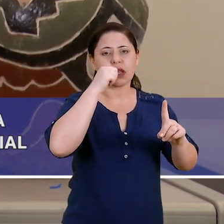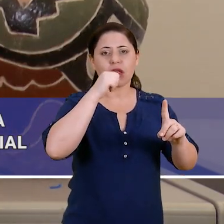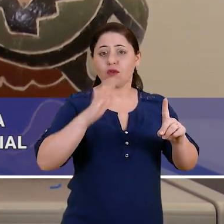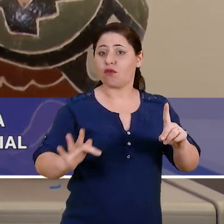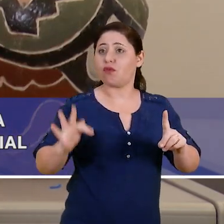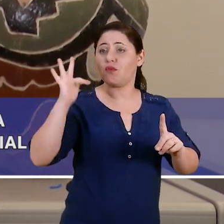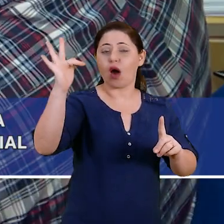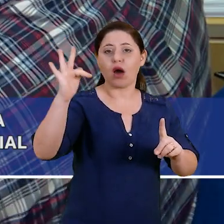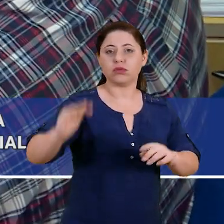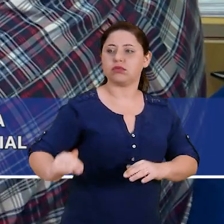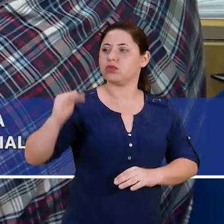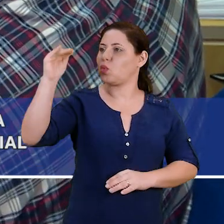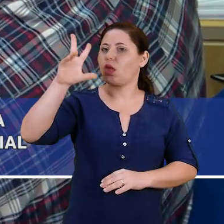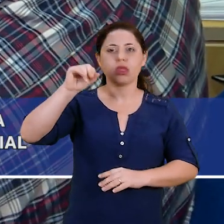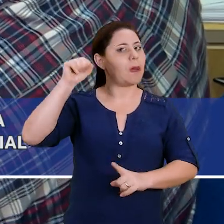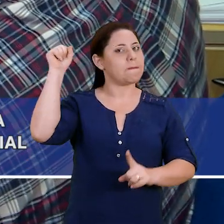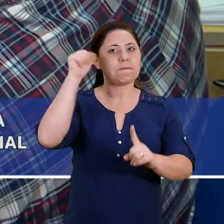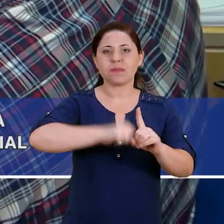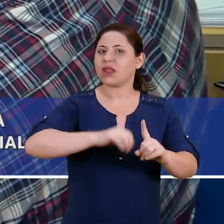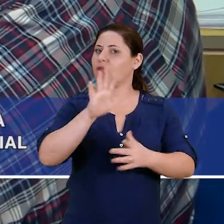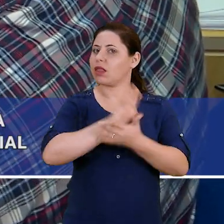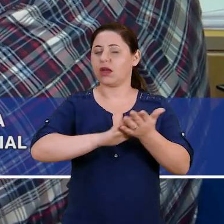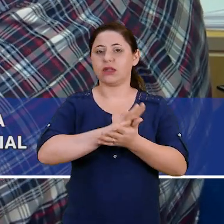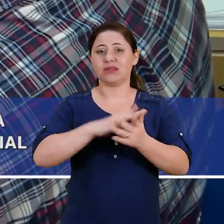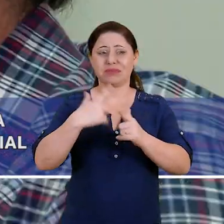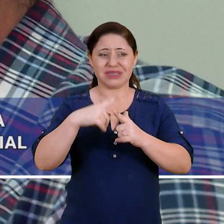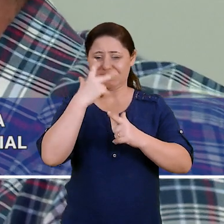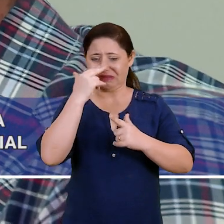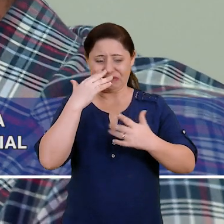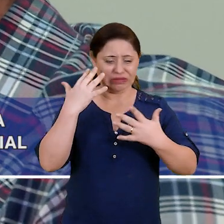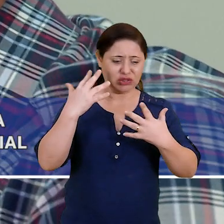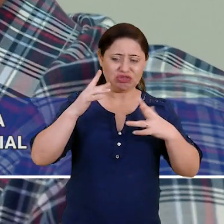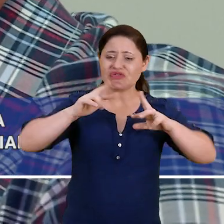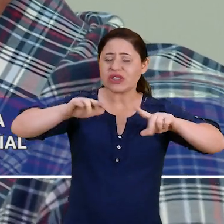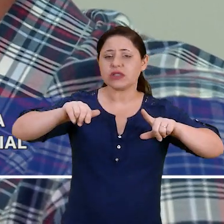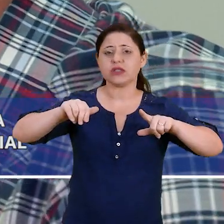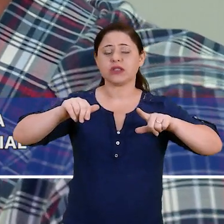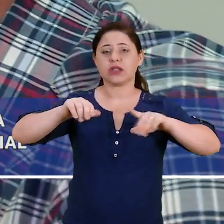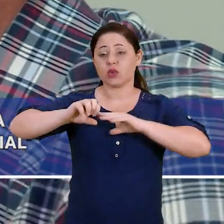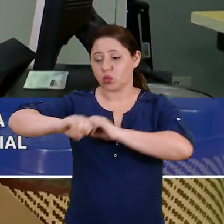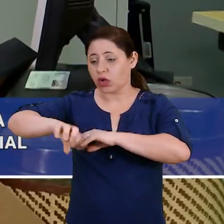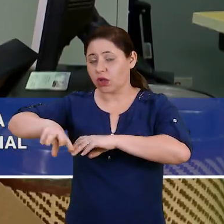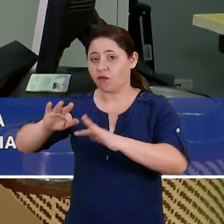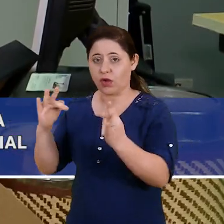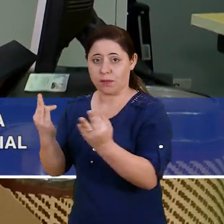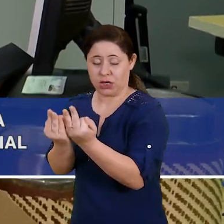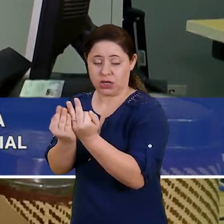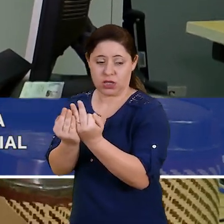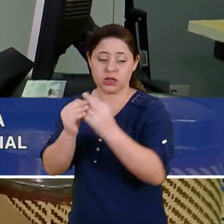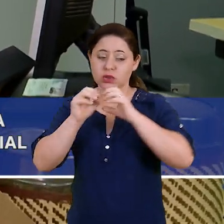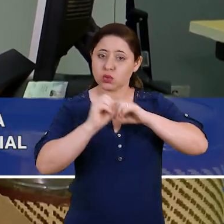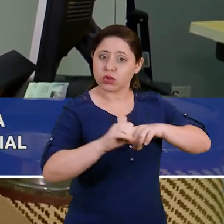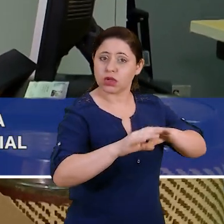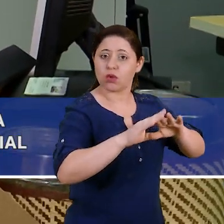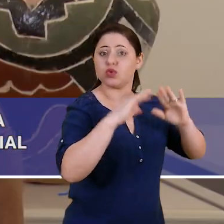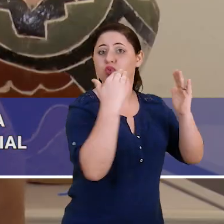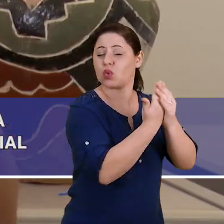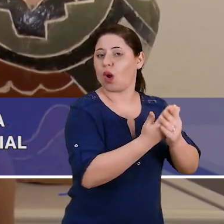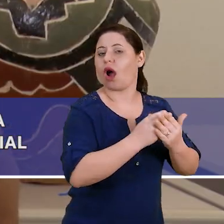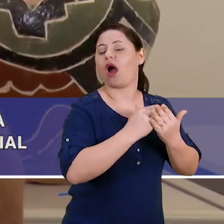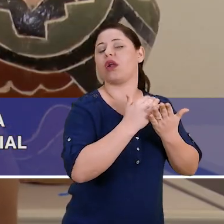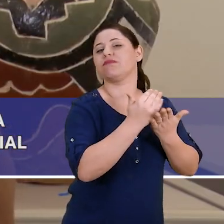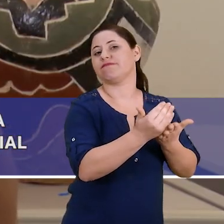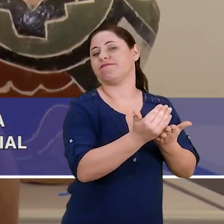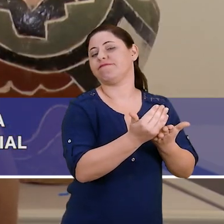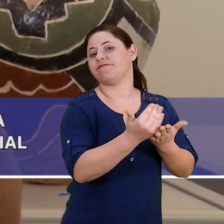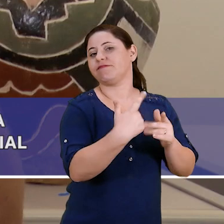deve bater numa menina, quando ele for adulto, ele não baterá numa menina. Que há uma tensão entre a educação que as famílias dão e a